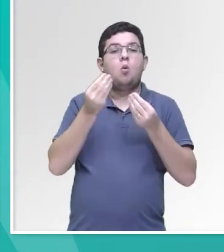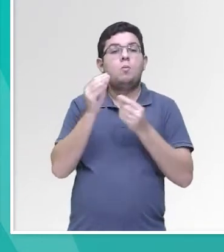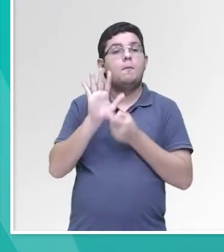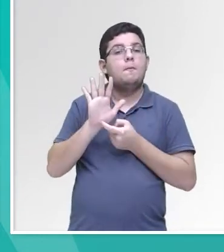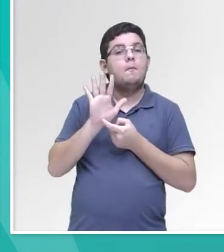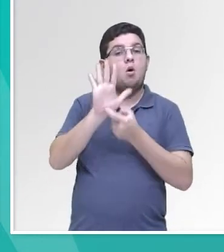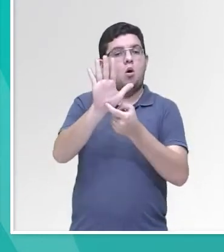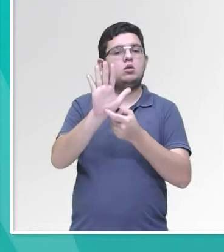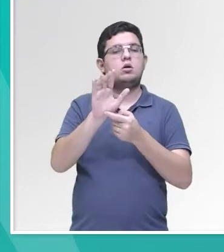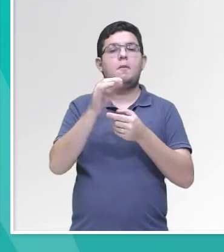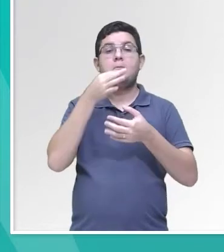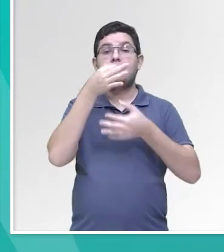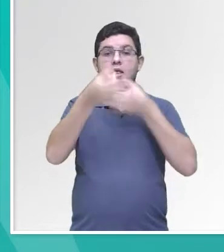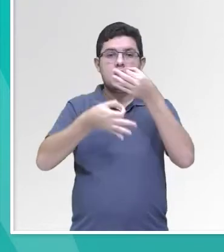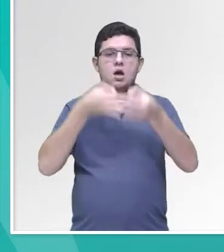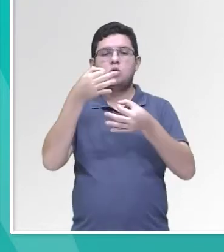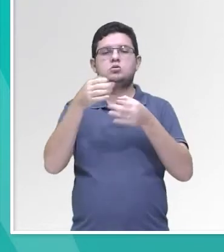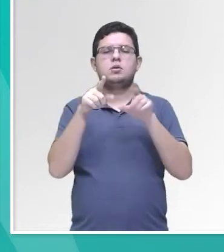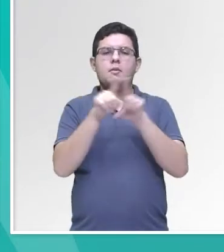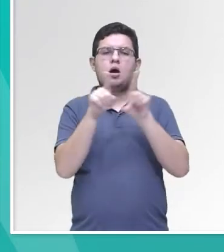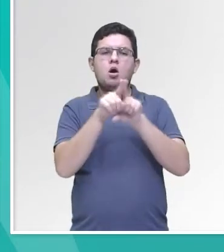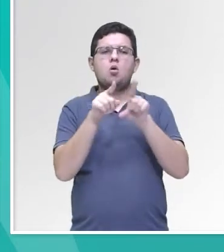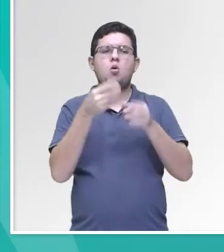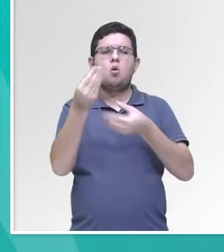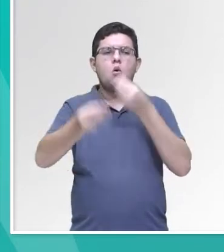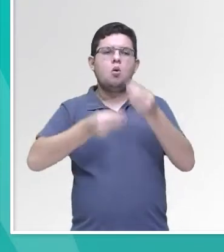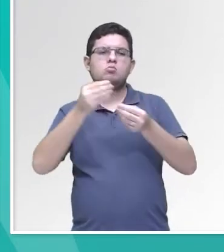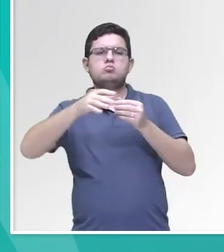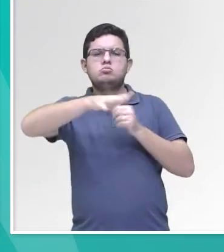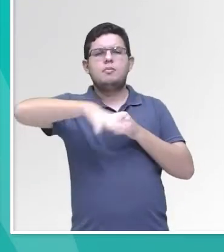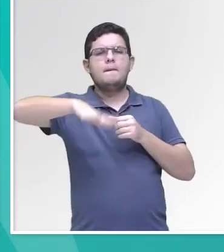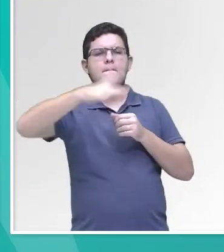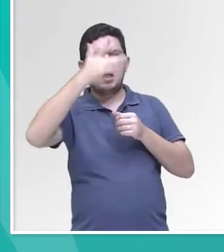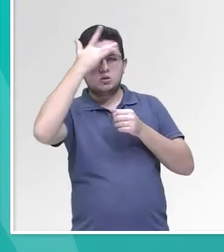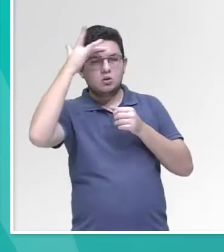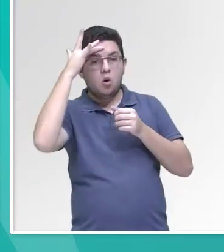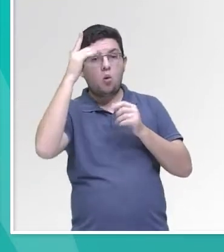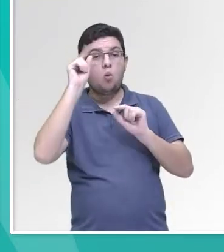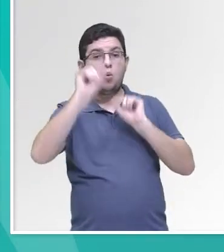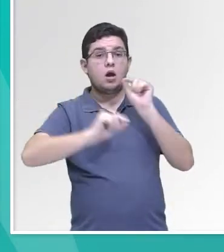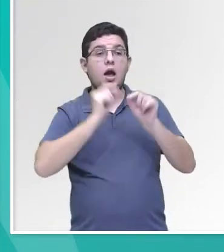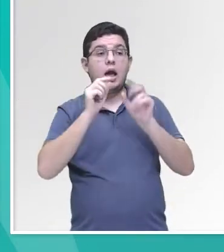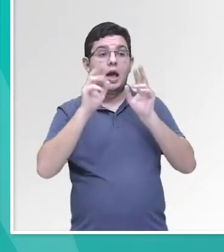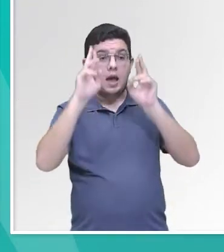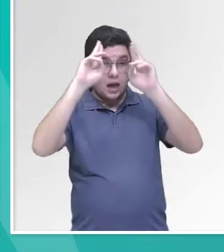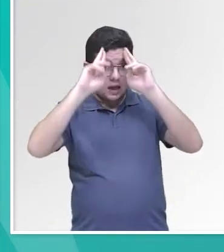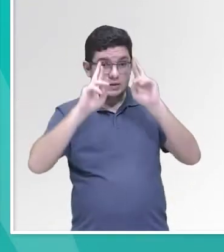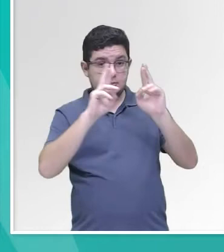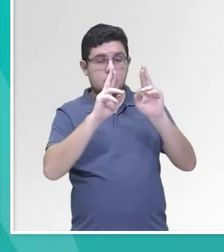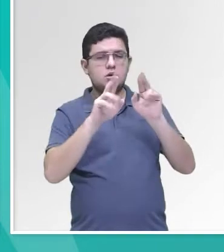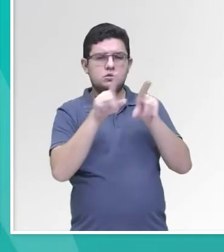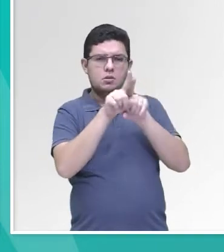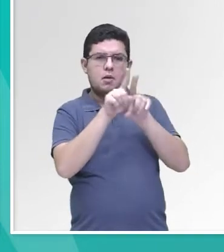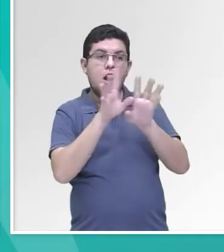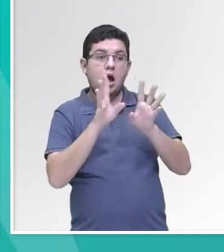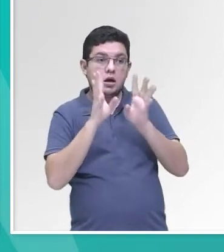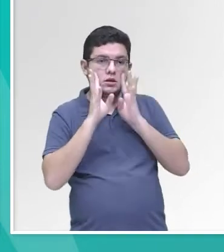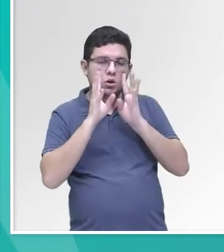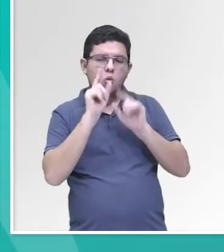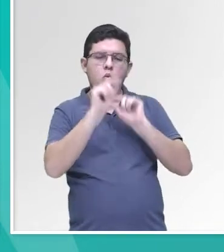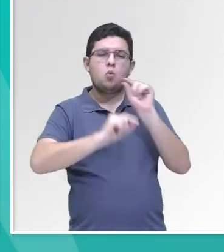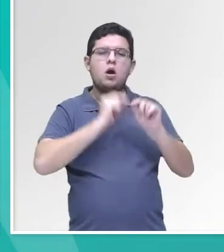seja respeitada, fazer com que essa opinião seja aquilo que a gente fala, ouvida e até, quem